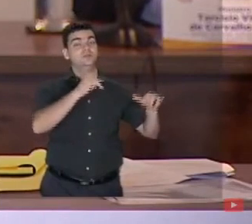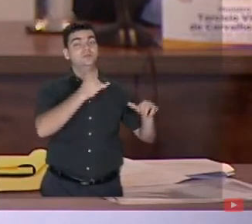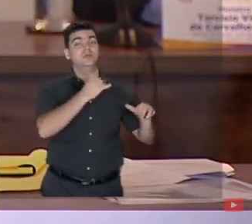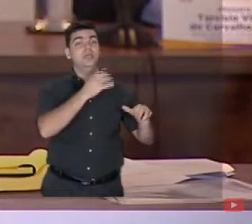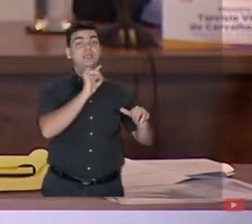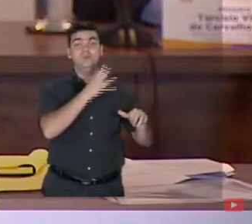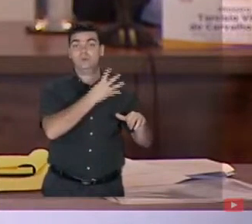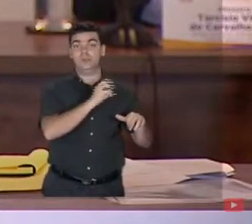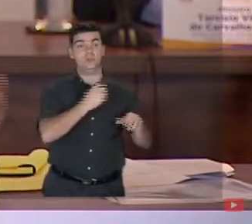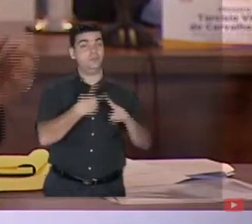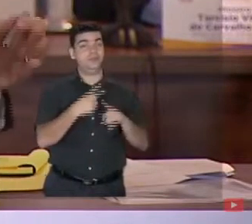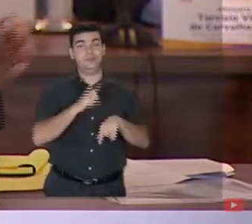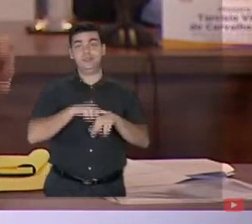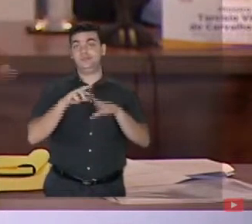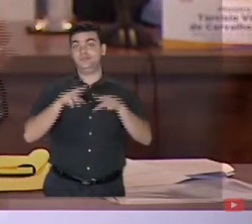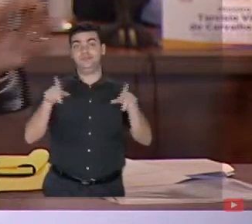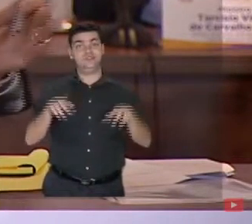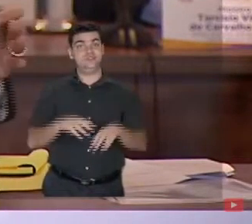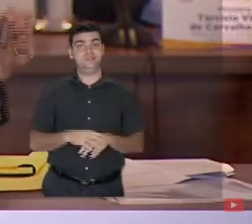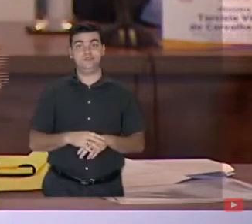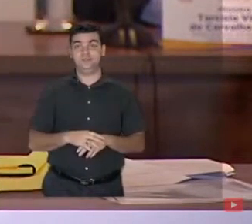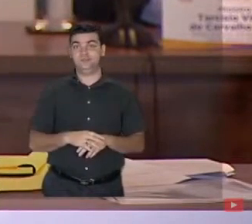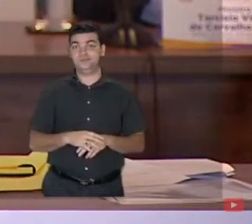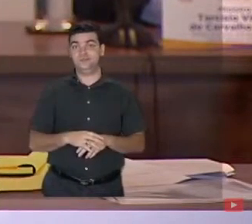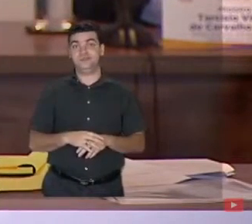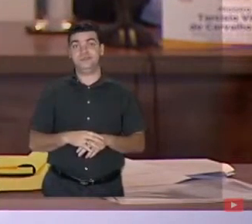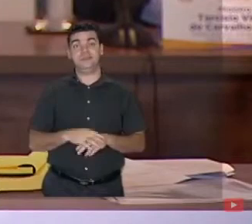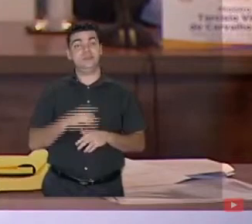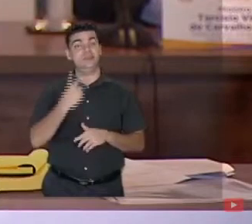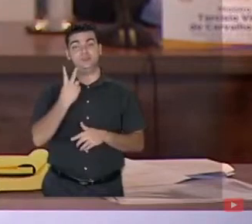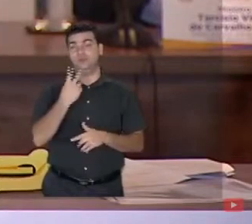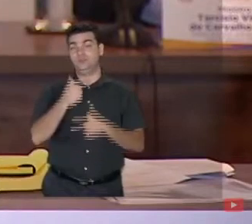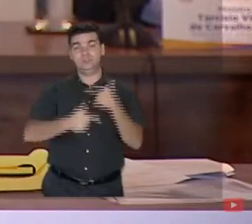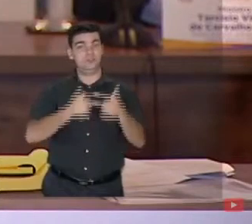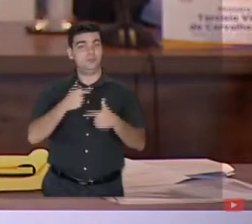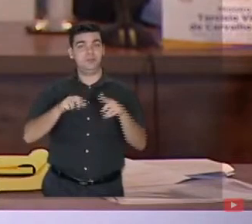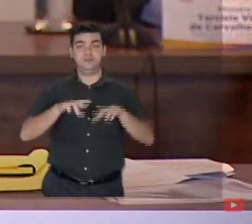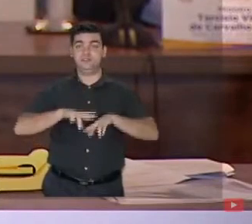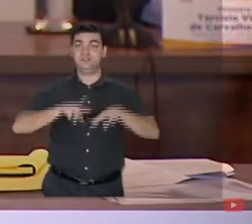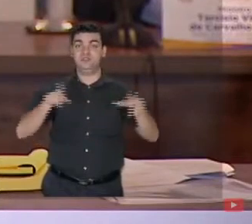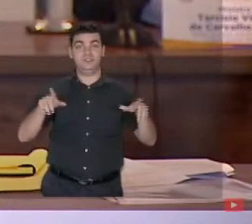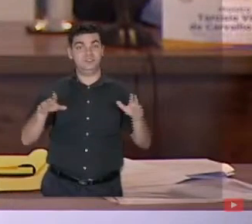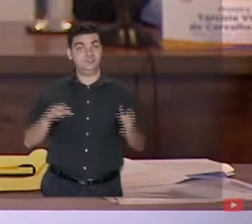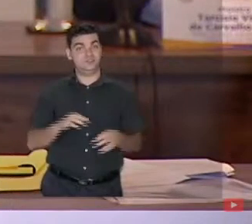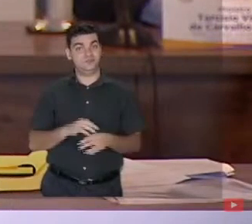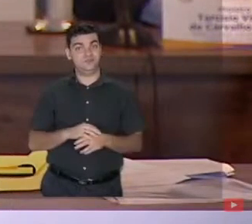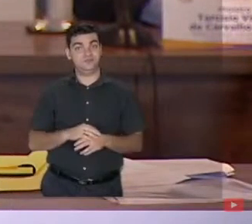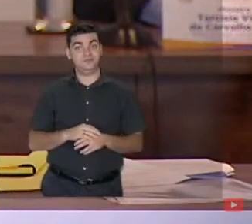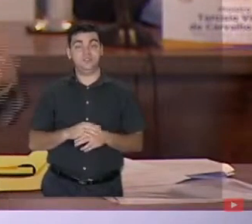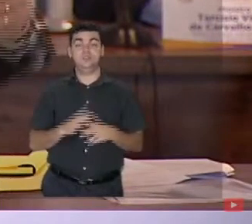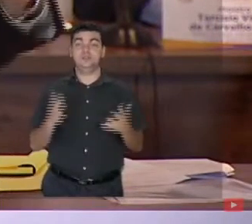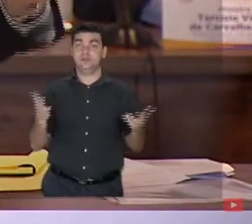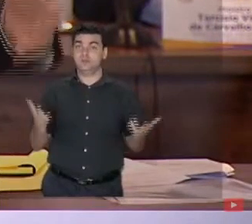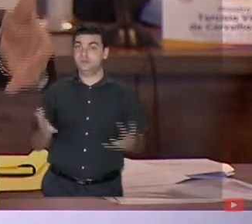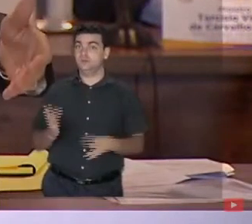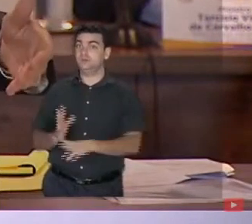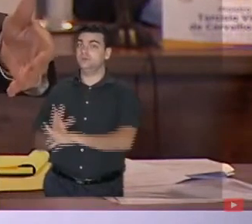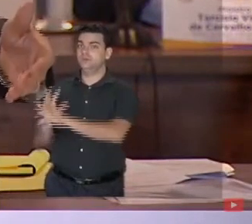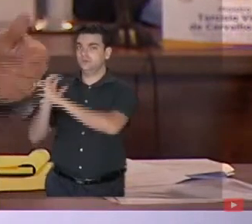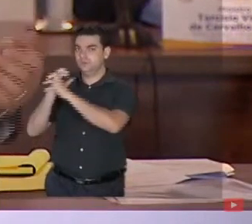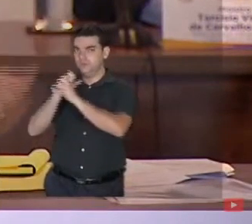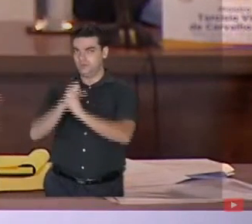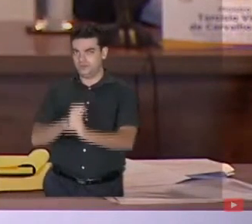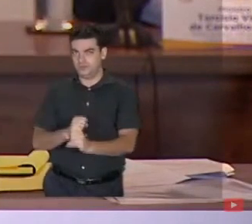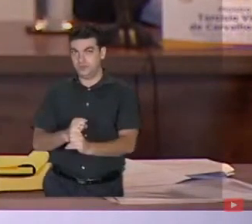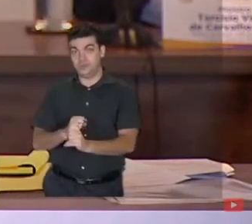momentos diferentes e são duas circunstâncias diferentes. Então, houve um problema na totalização que repercute